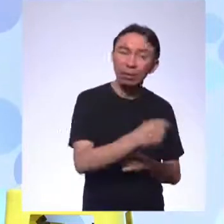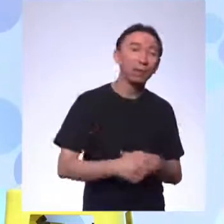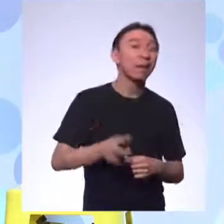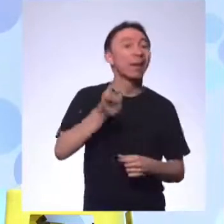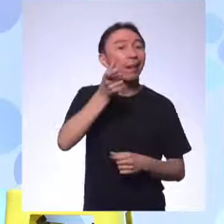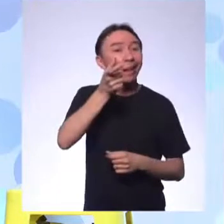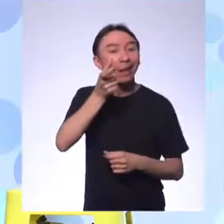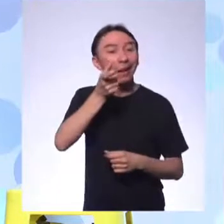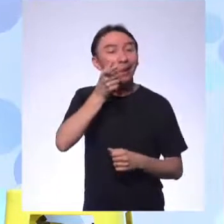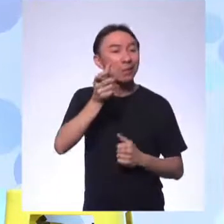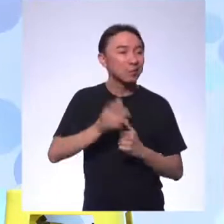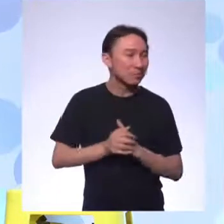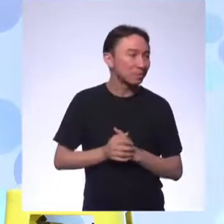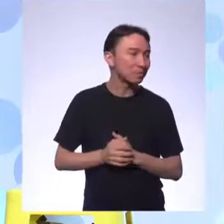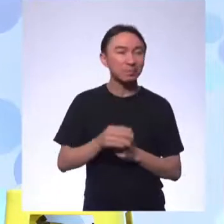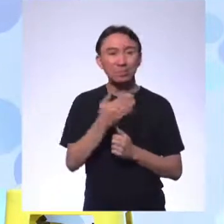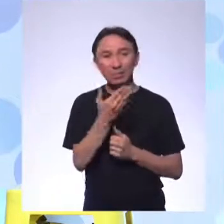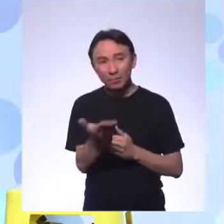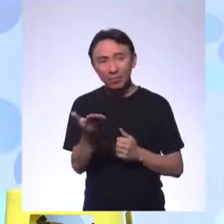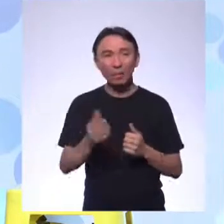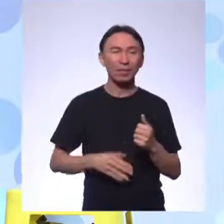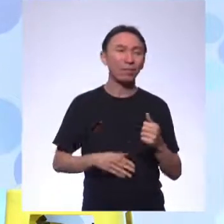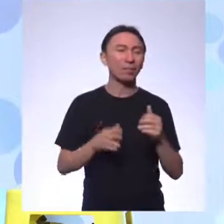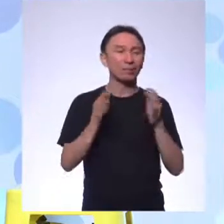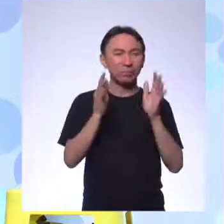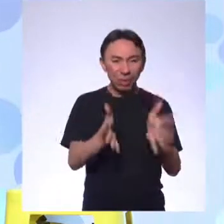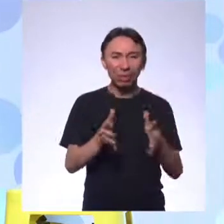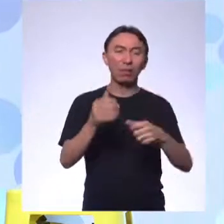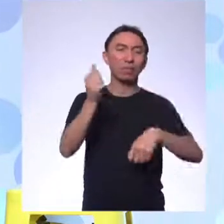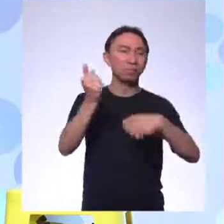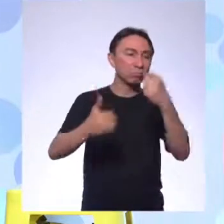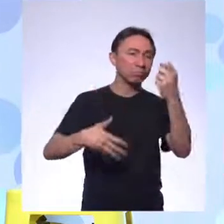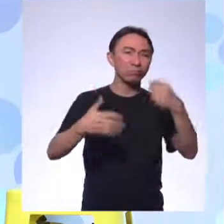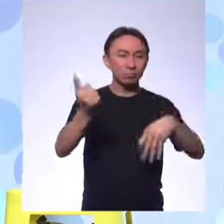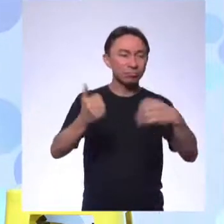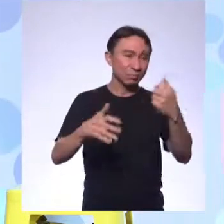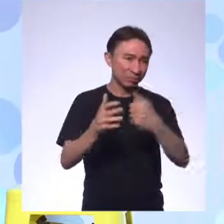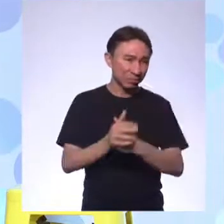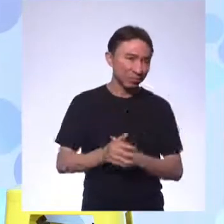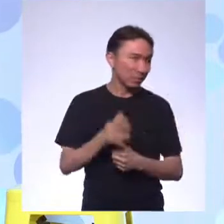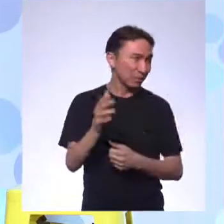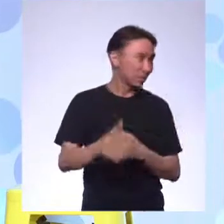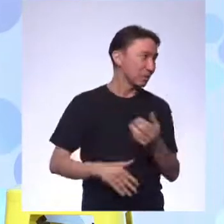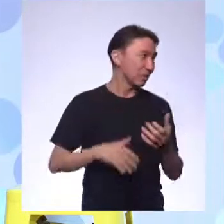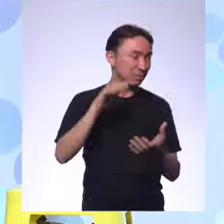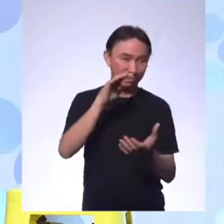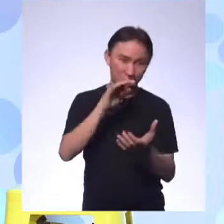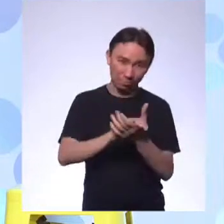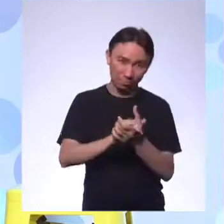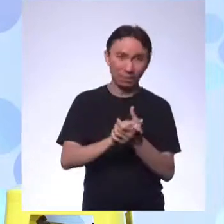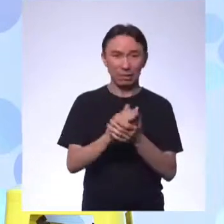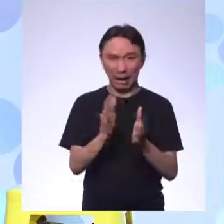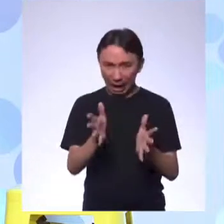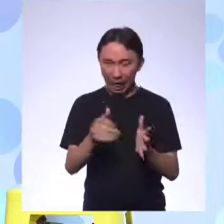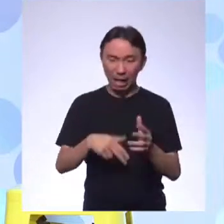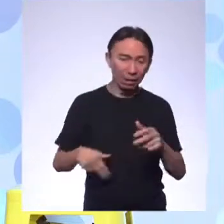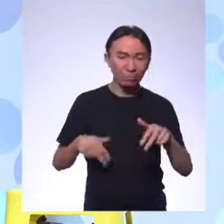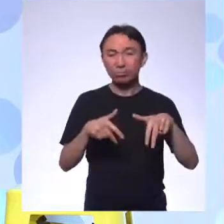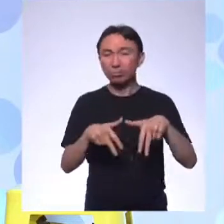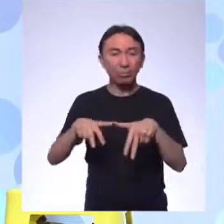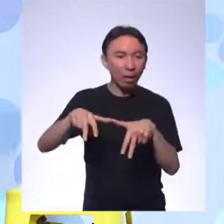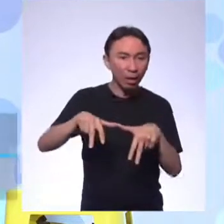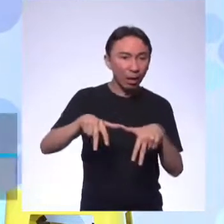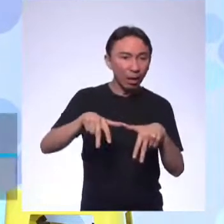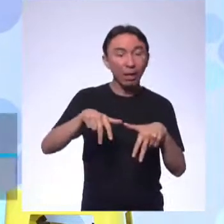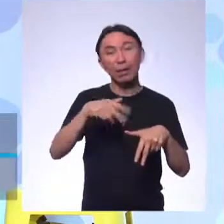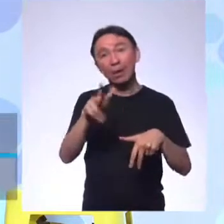bacana. E é aquela coisa que eu falo, olha, o casamento com o final feliz não é no altar. É você velhinho, do